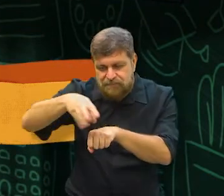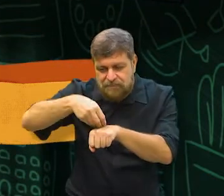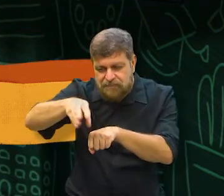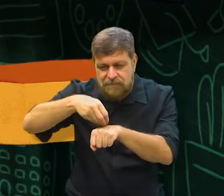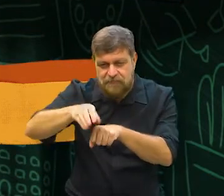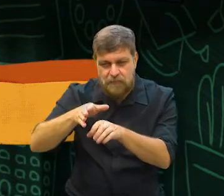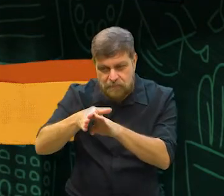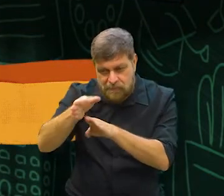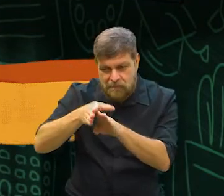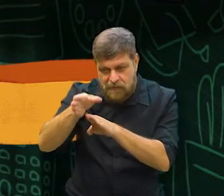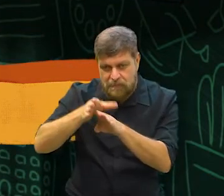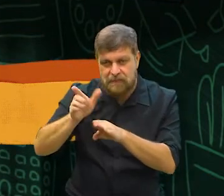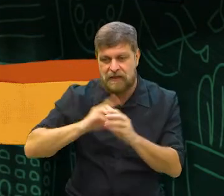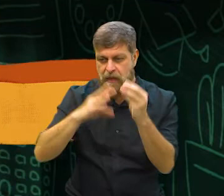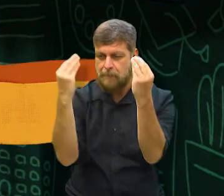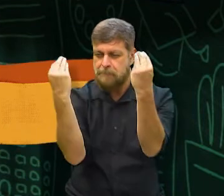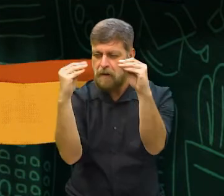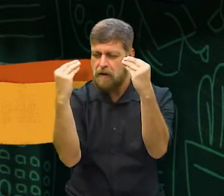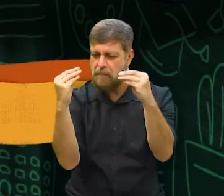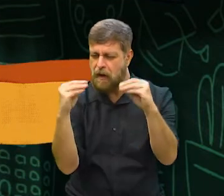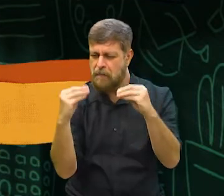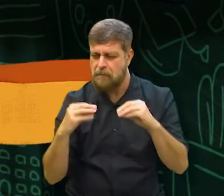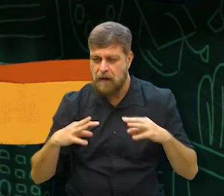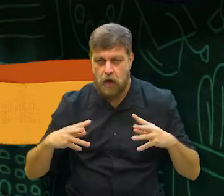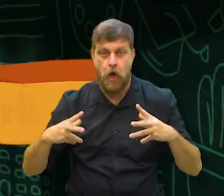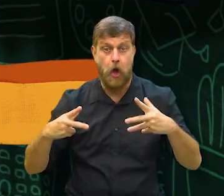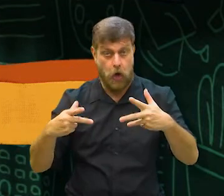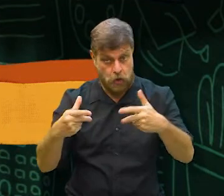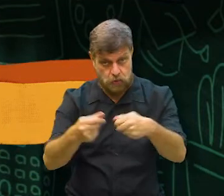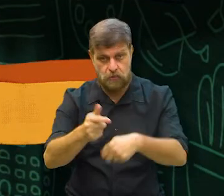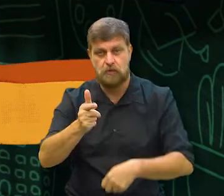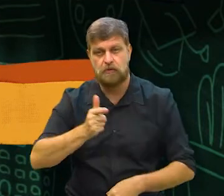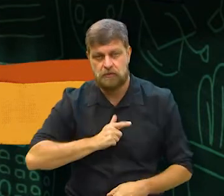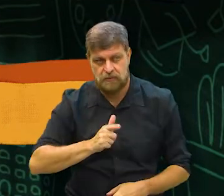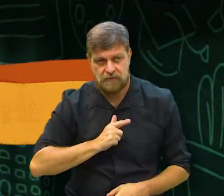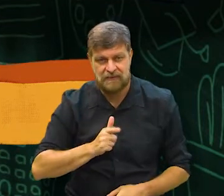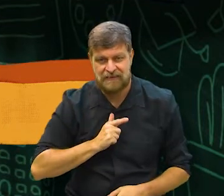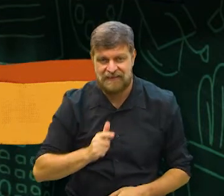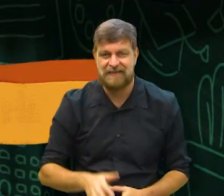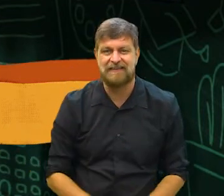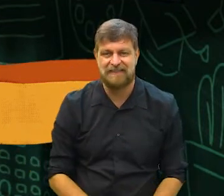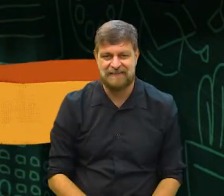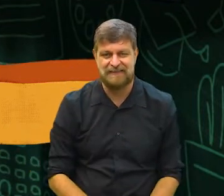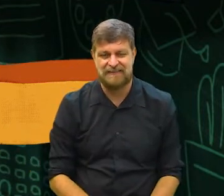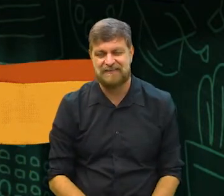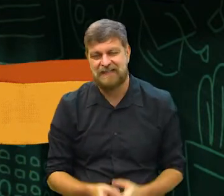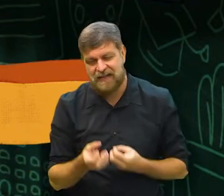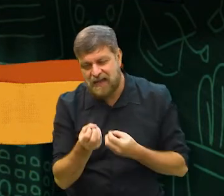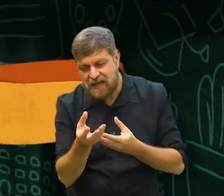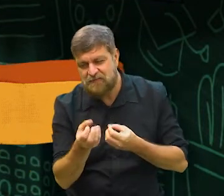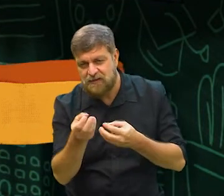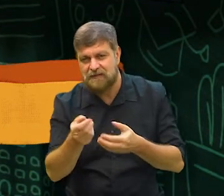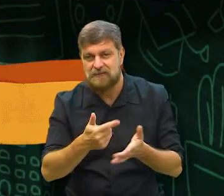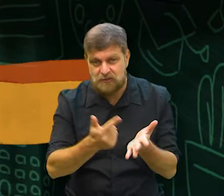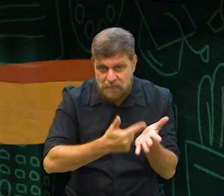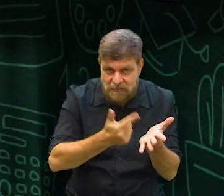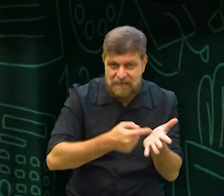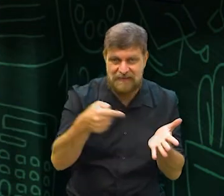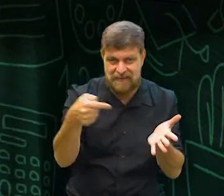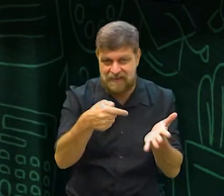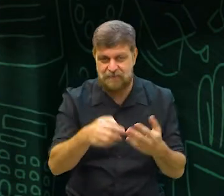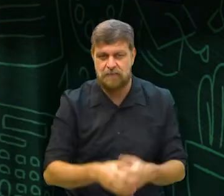dicas, as orientações, né? Isso, tem todas as informações, tem link na bio, tem informações sobre o